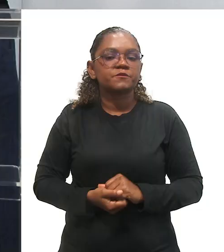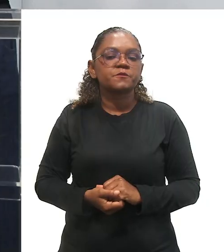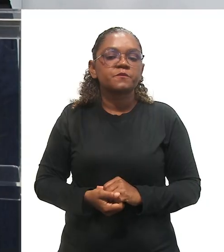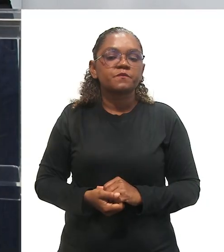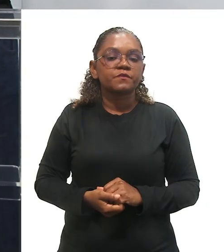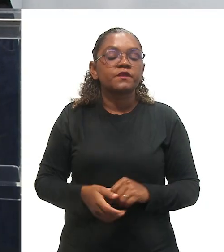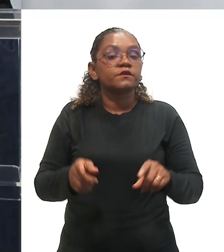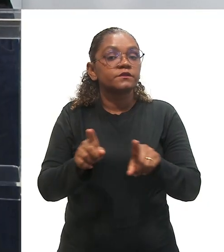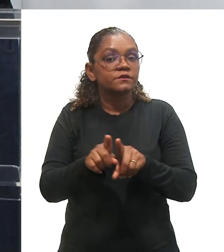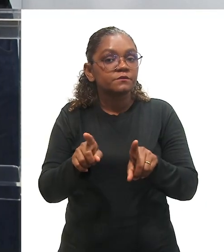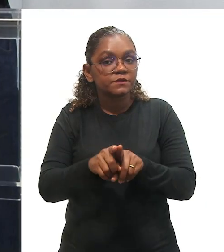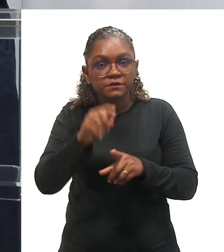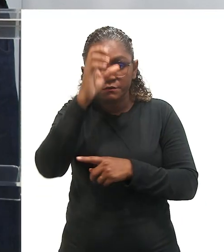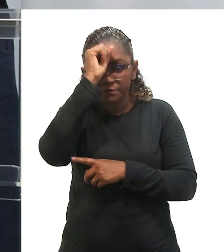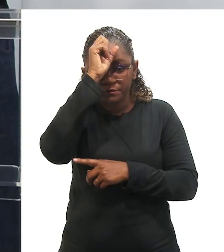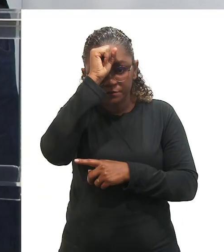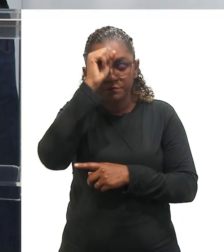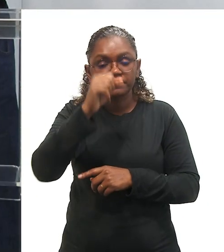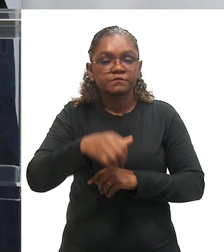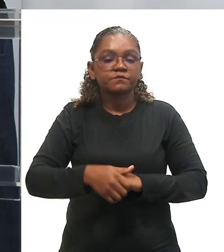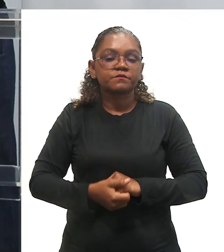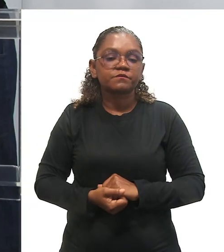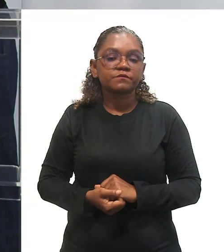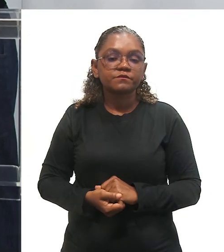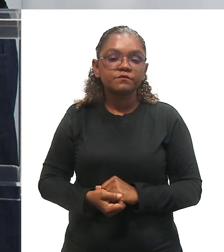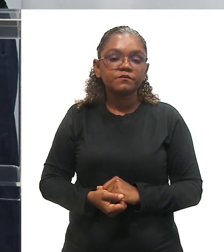você entenda. E eu quero que você aprenda também.